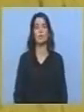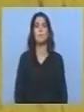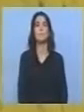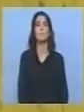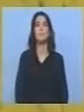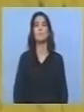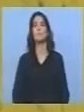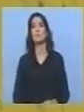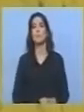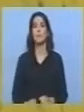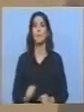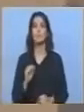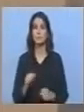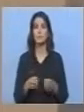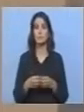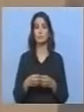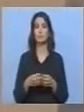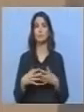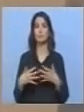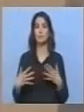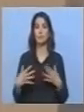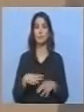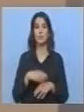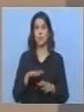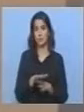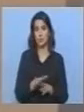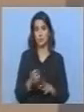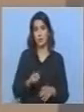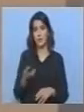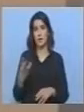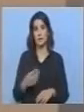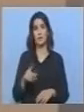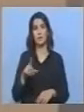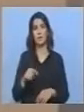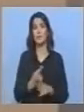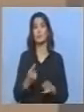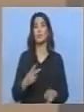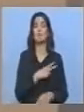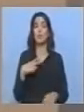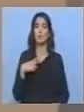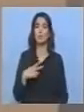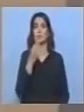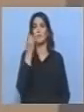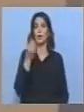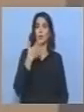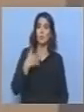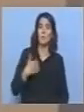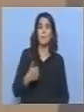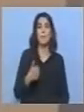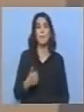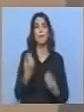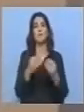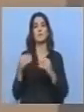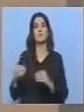um crescimento que resulta de circunstâncias várias, entre outras, do prestígio das universidades portuguesas e do ensino que se faz em